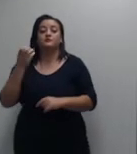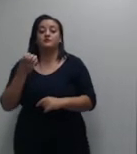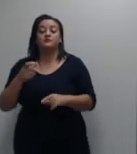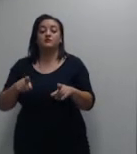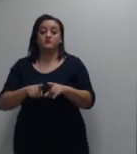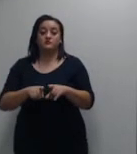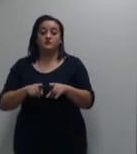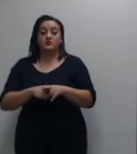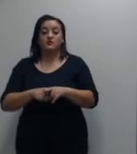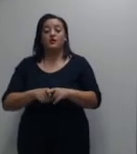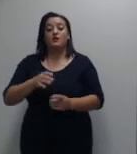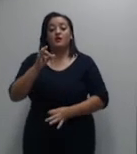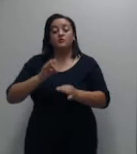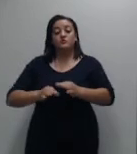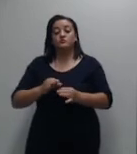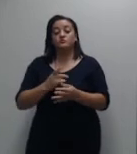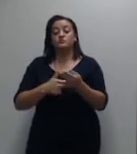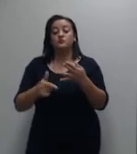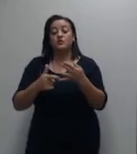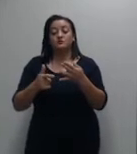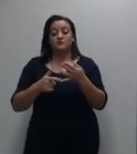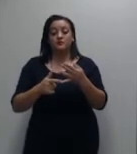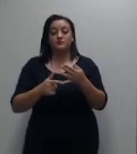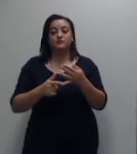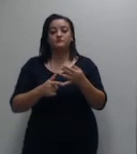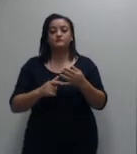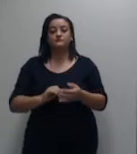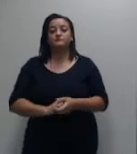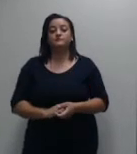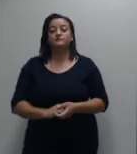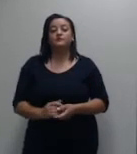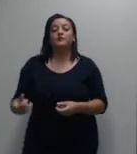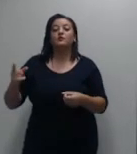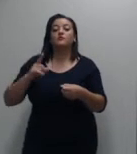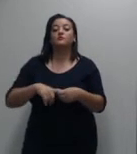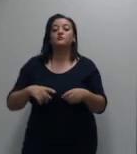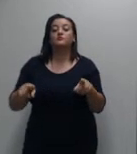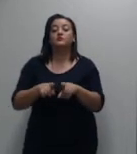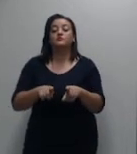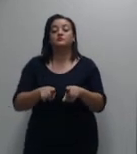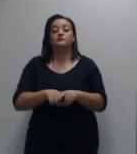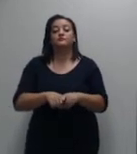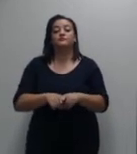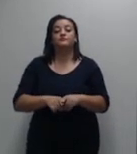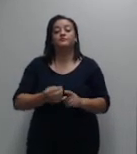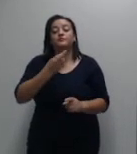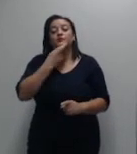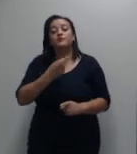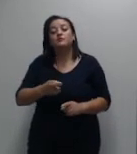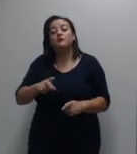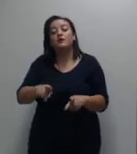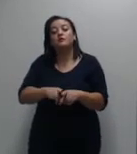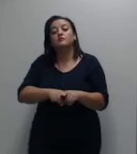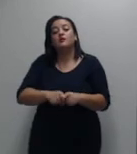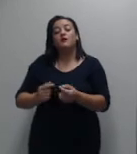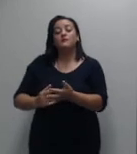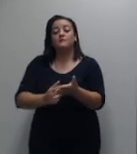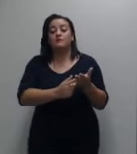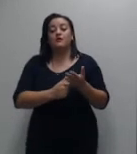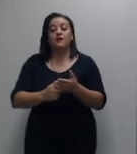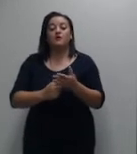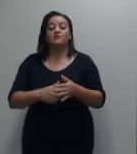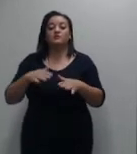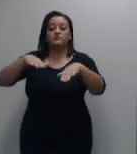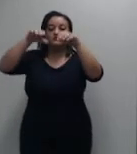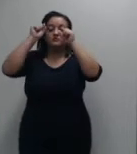do juiz de primeiro grau retornando os efeitos aos acórdãos do Tribunal